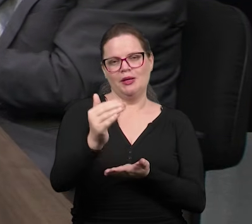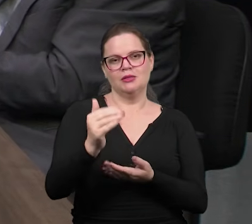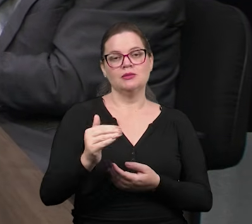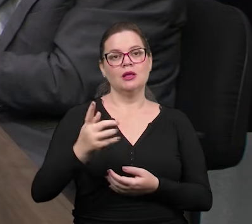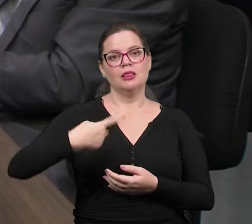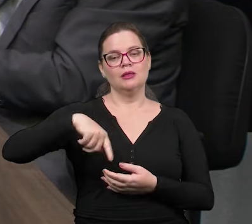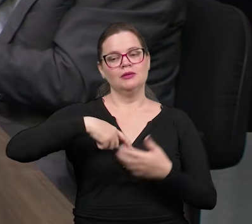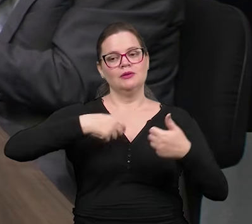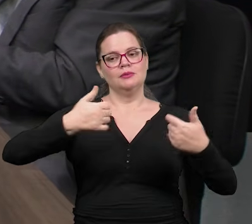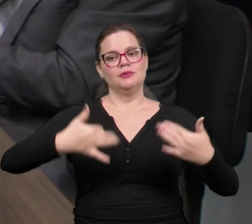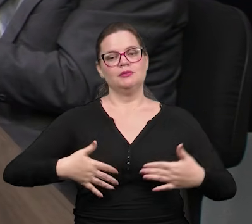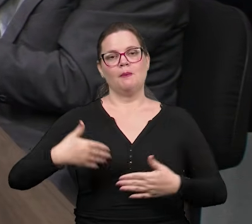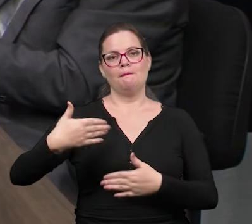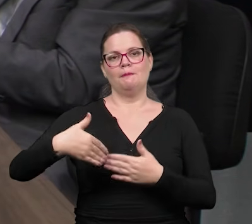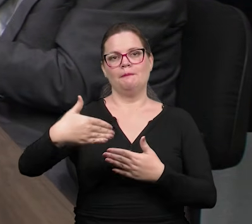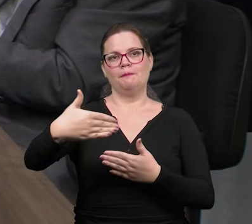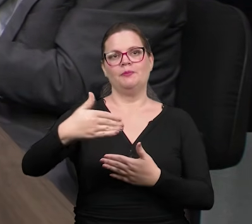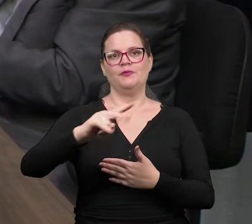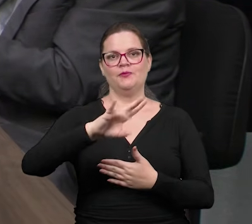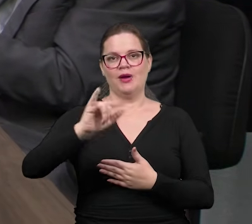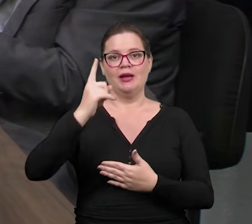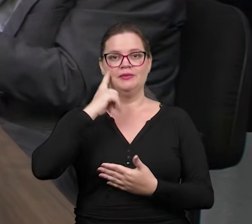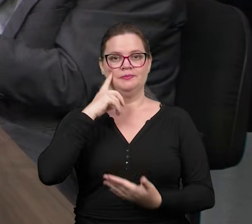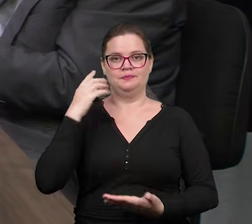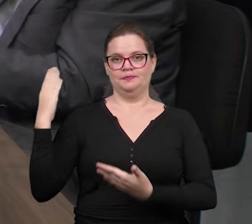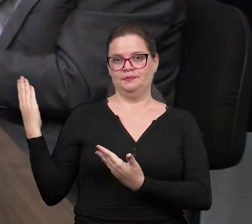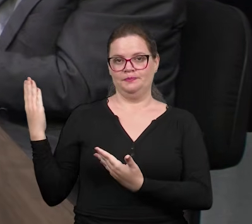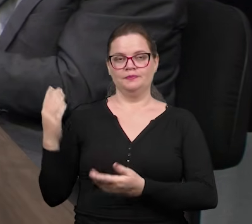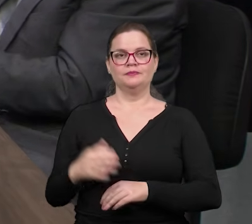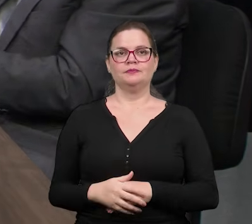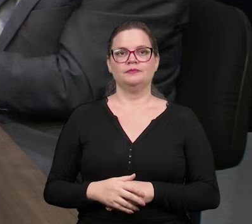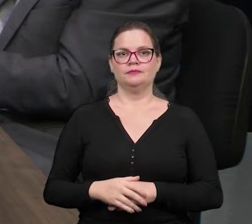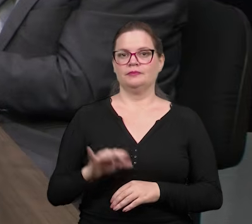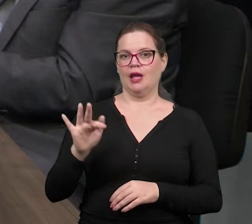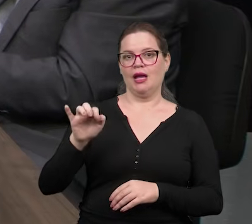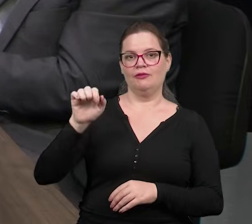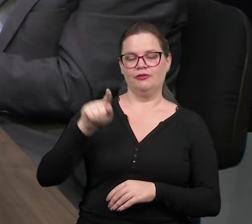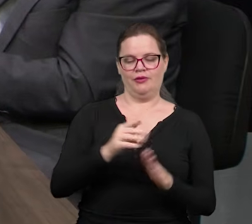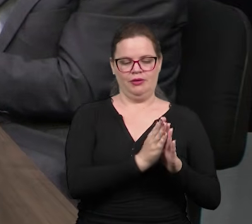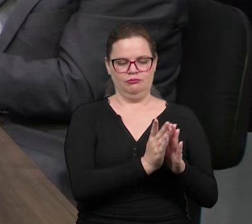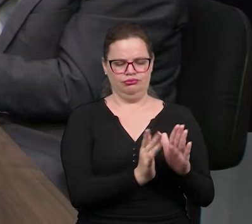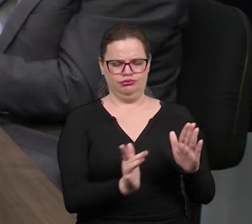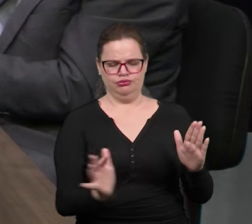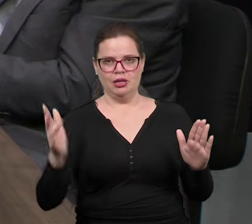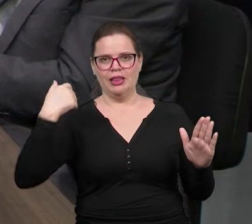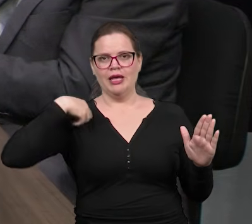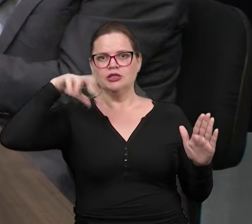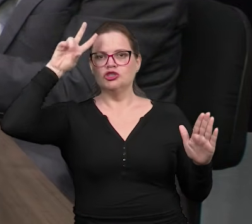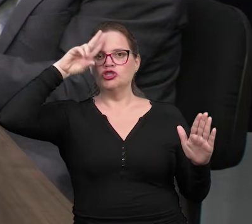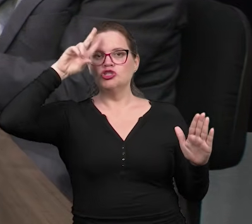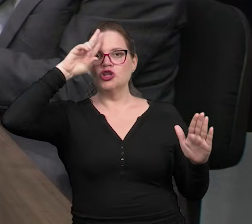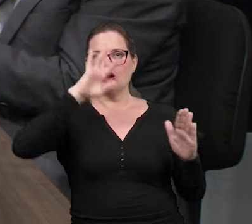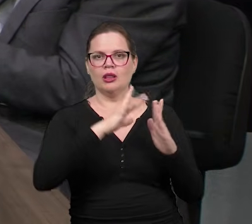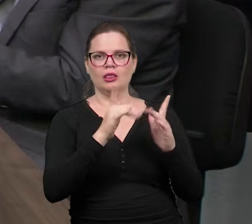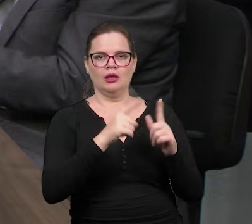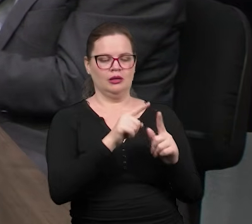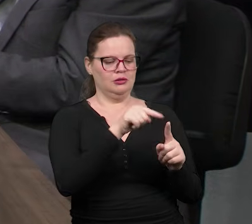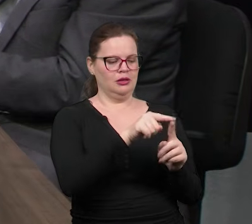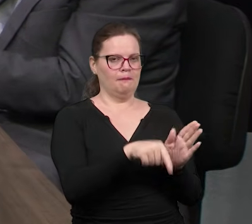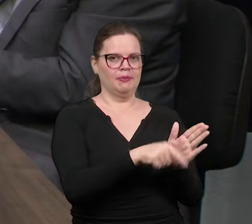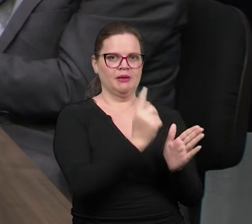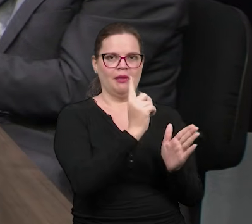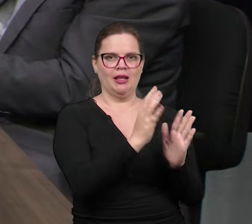nós vamos trazer nos próximos episódios, né? Nós vamos falar da fé ao longo dessa história da igreja, desde lá a